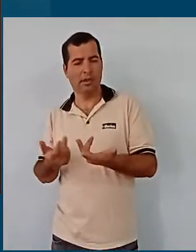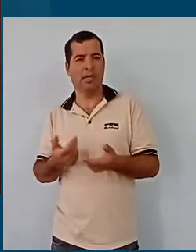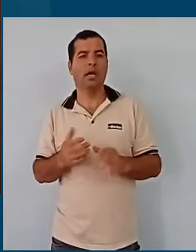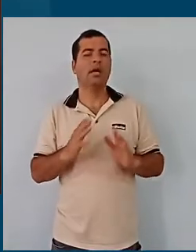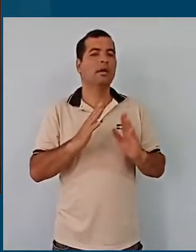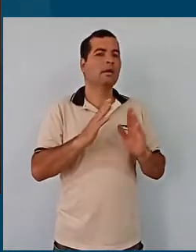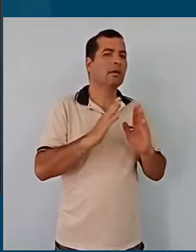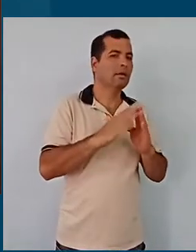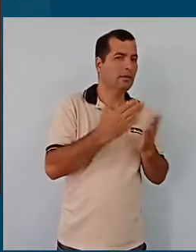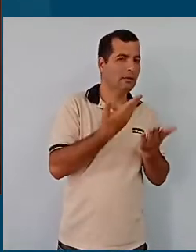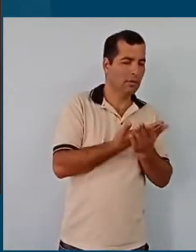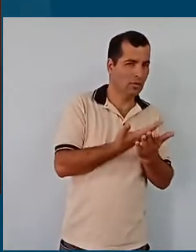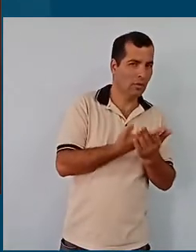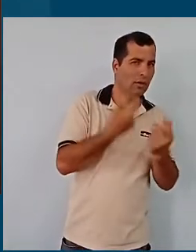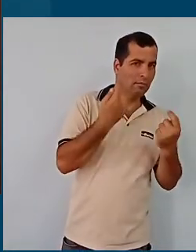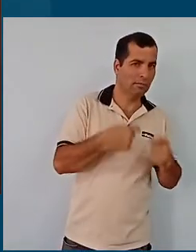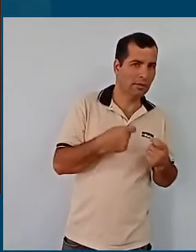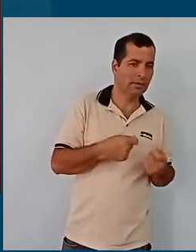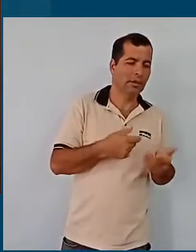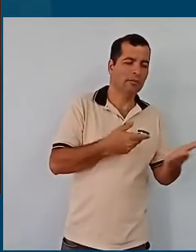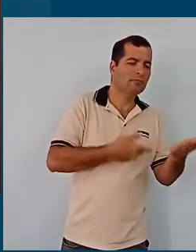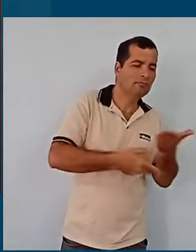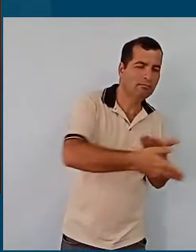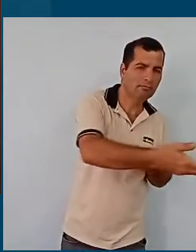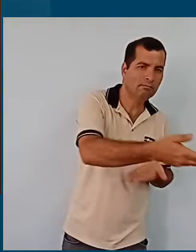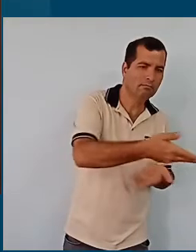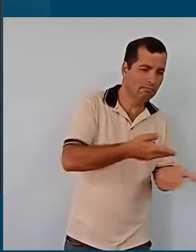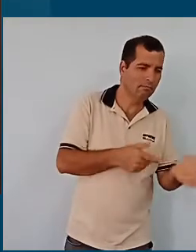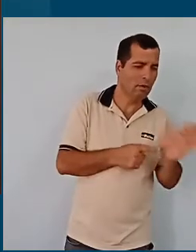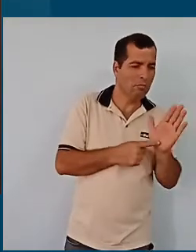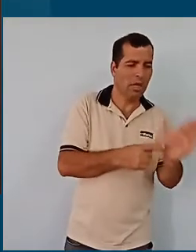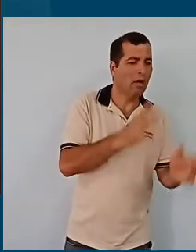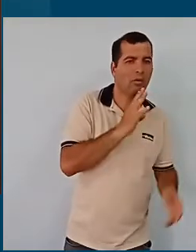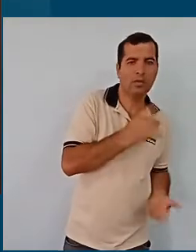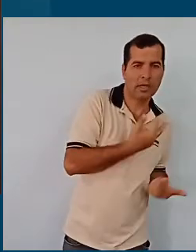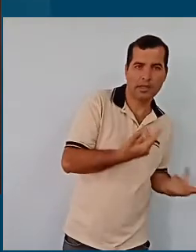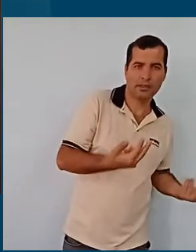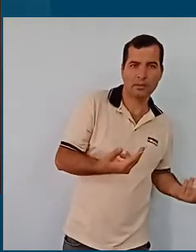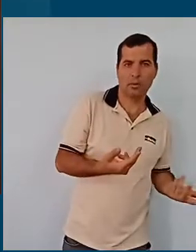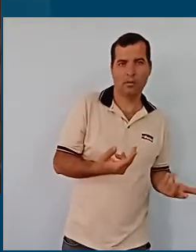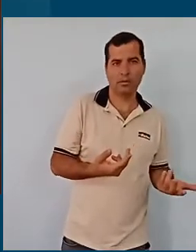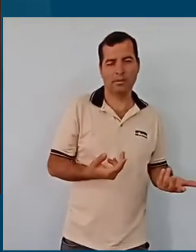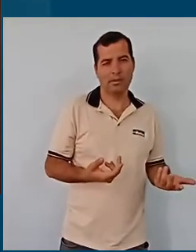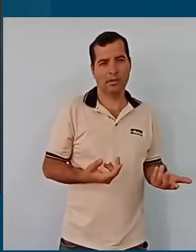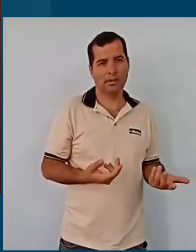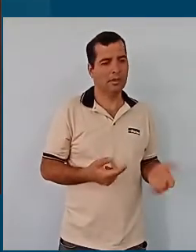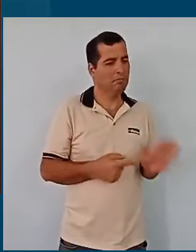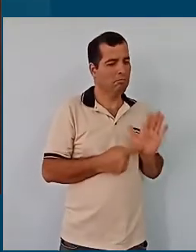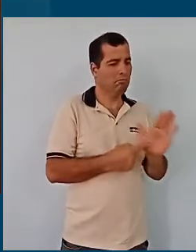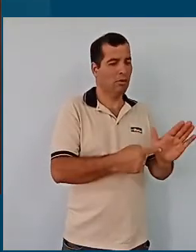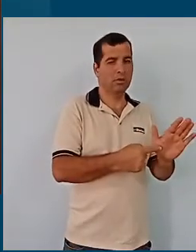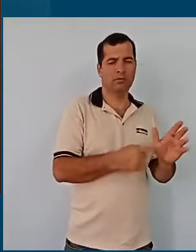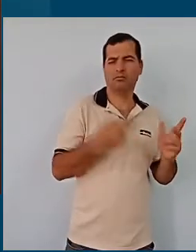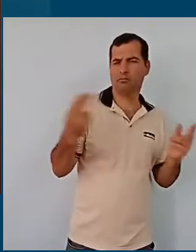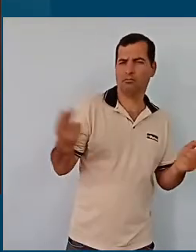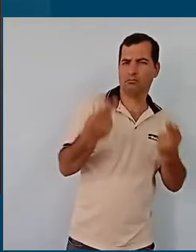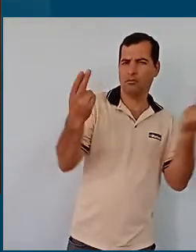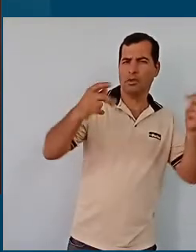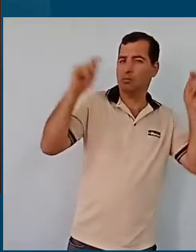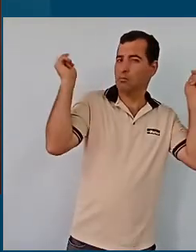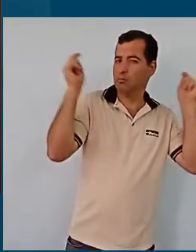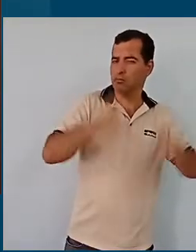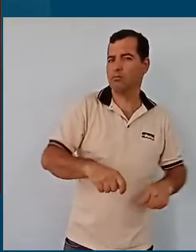é, claro, na interlocução com a criança, apresentar aquilo que ela não conhece, apresentar um universo de